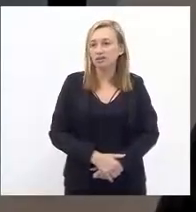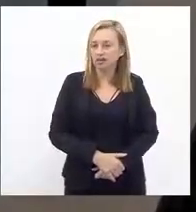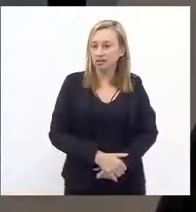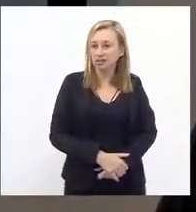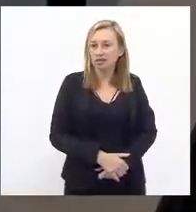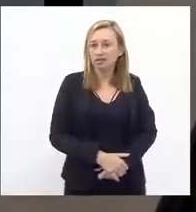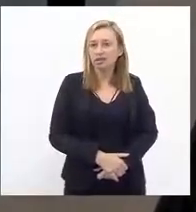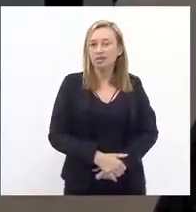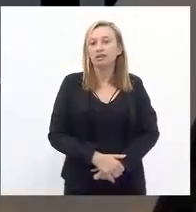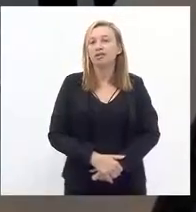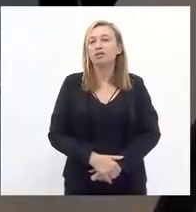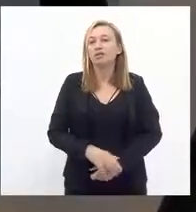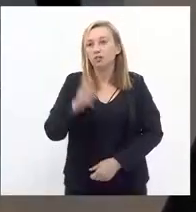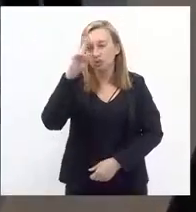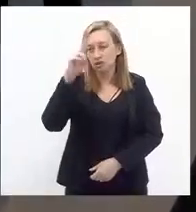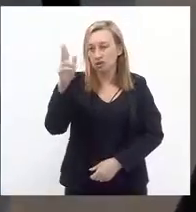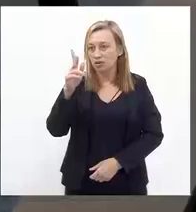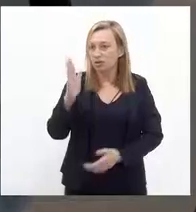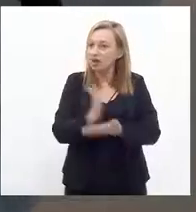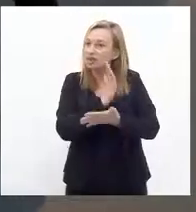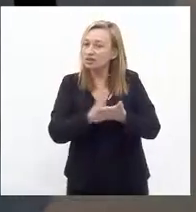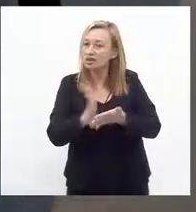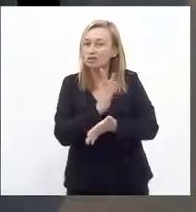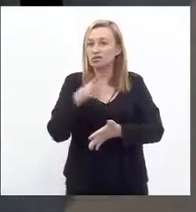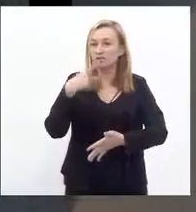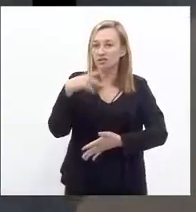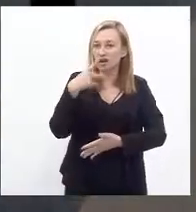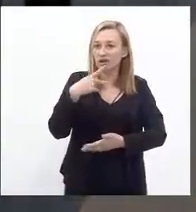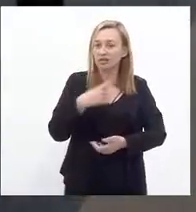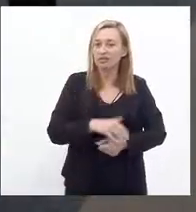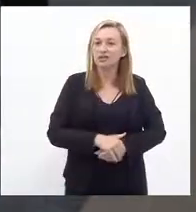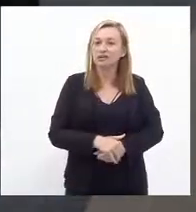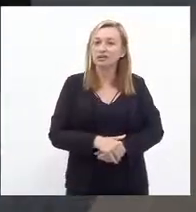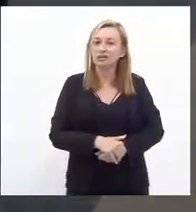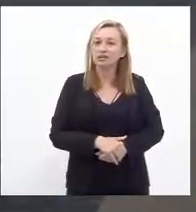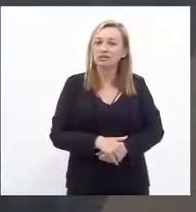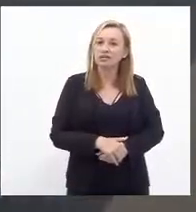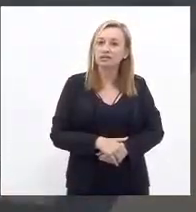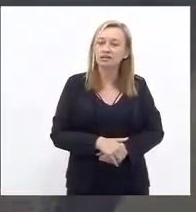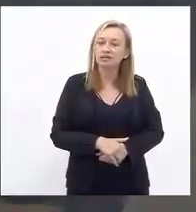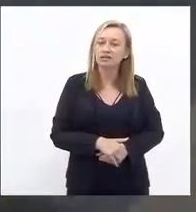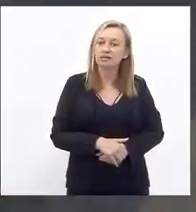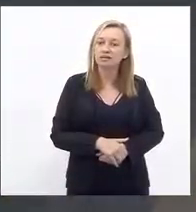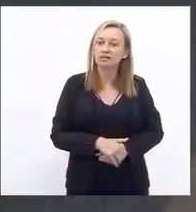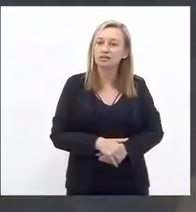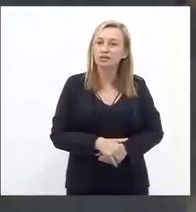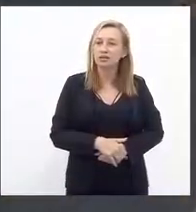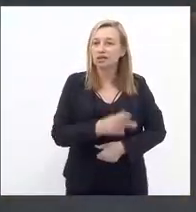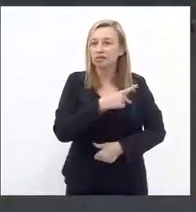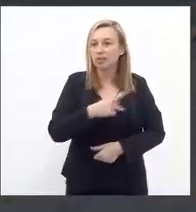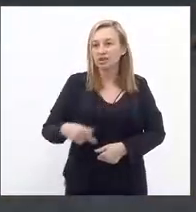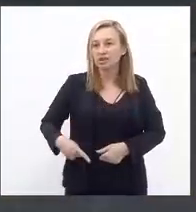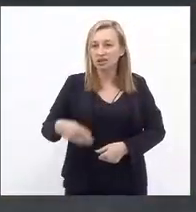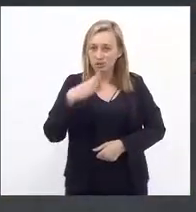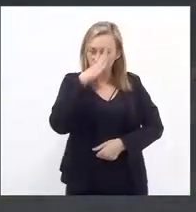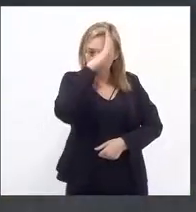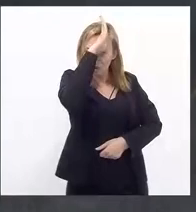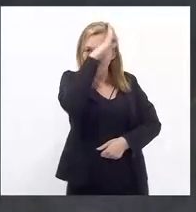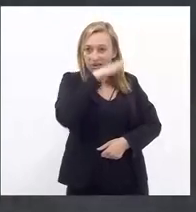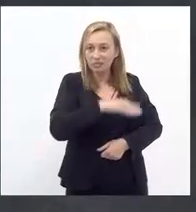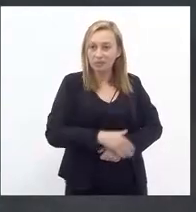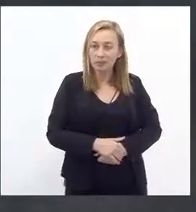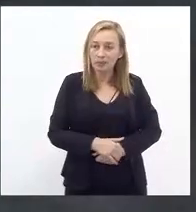o senhor às vezes quando fala do seu às vezes quando fala do presidente bolsonaro